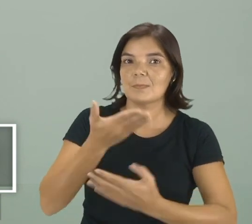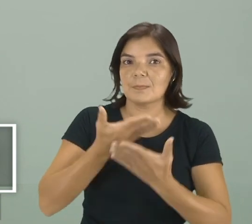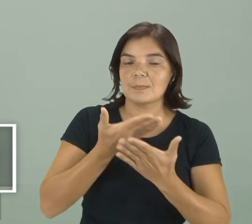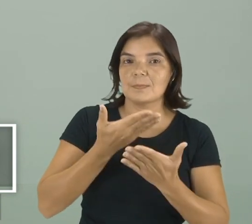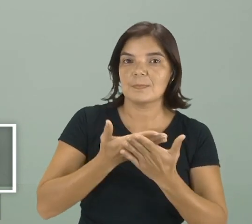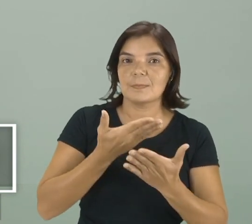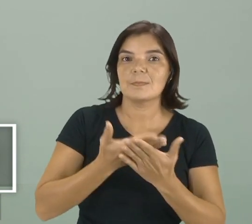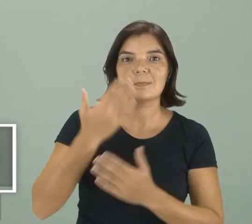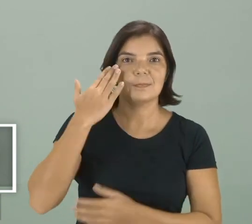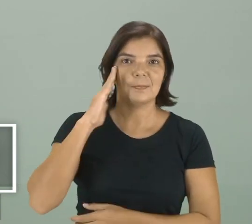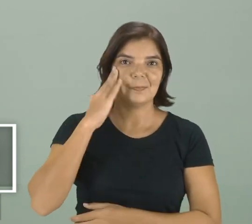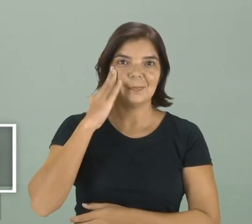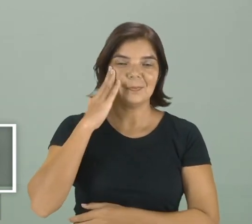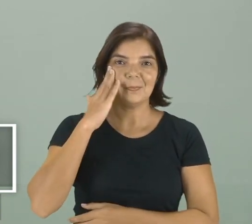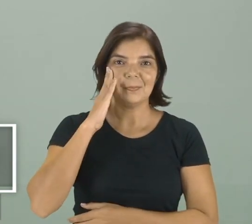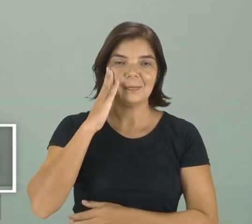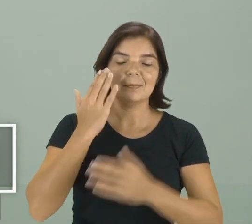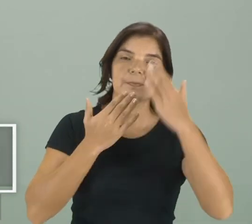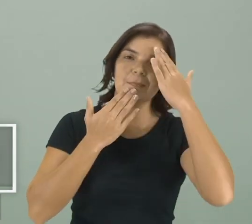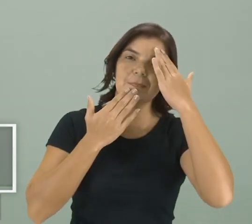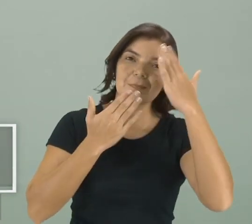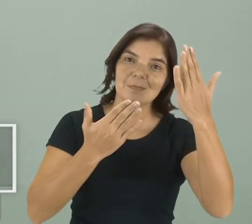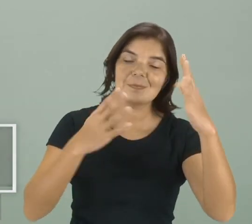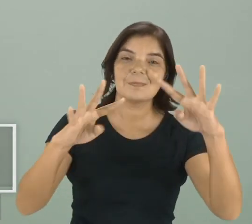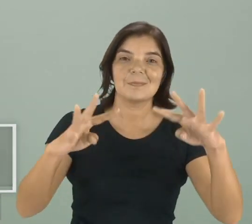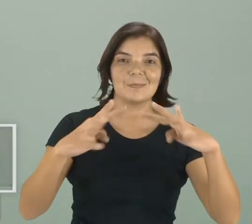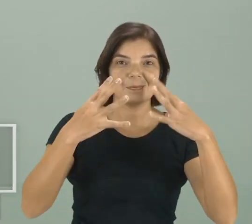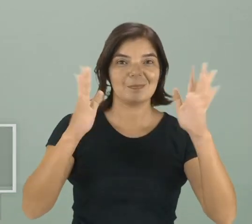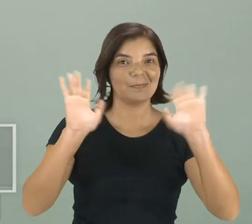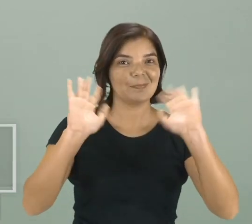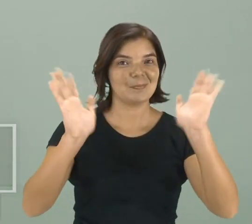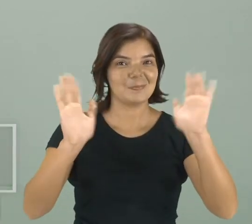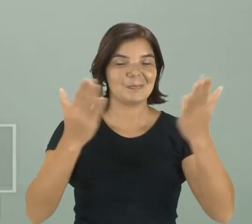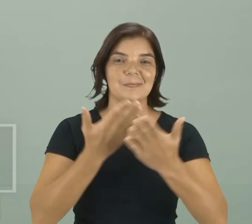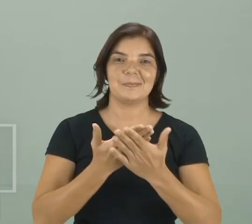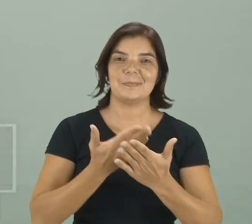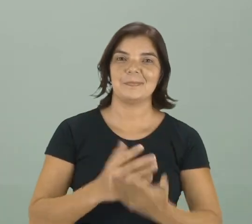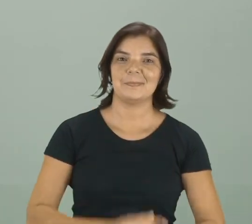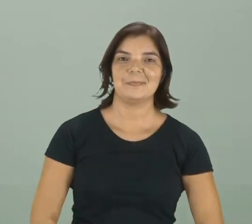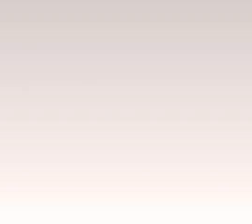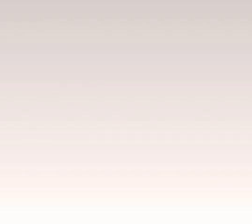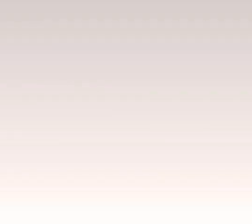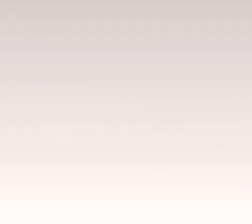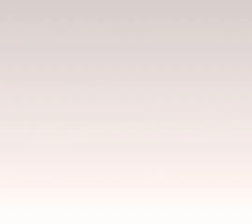seus estudos e entendimentos. Agradecemos a sua atenção e até a próxima aula.